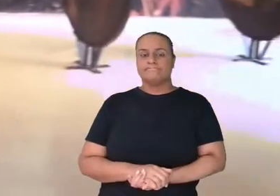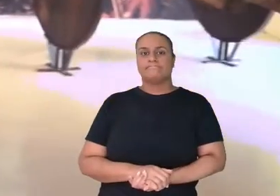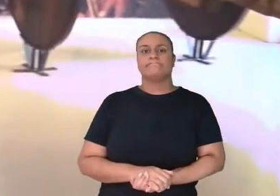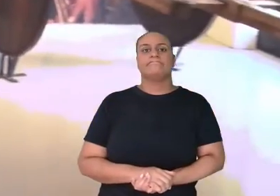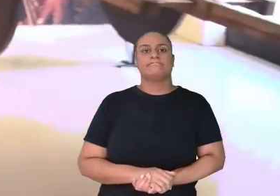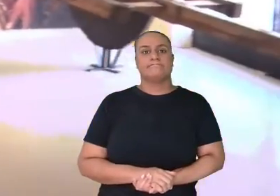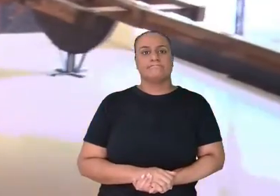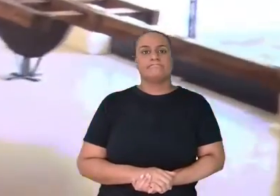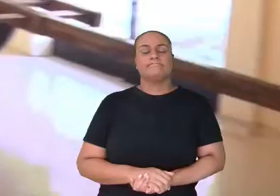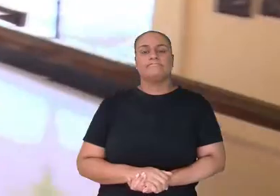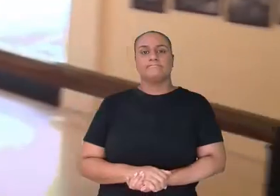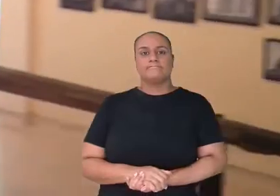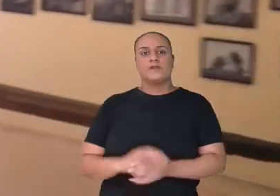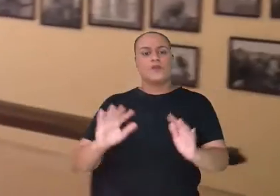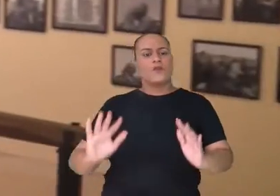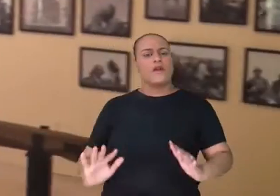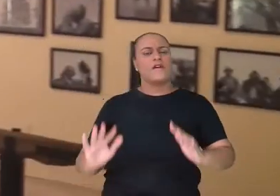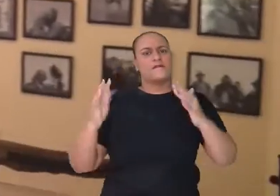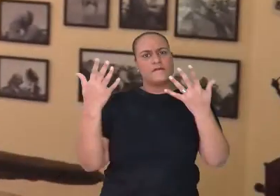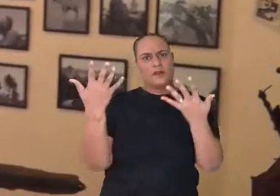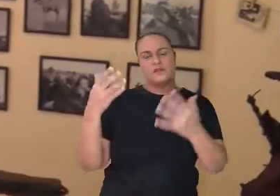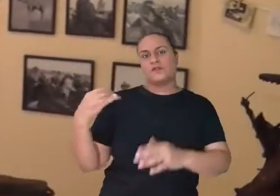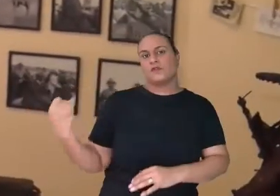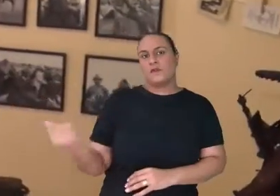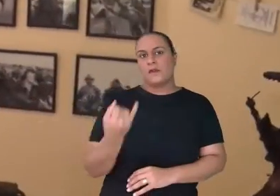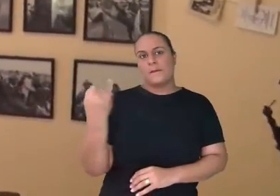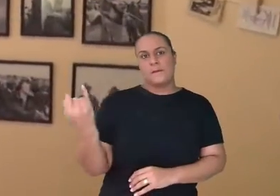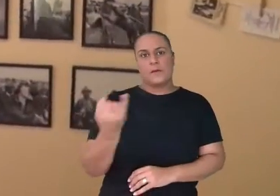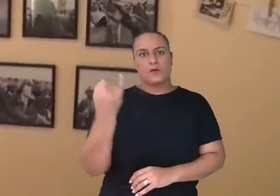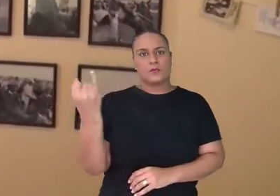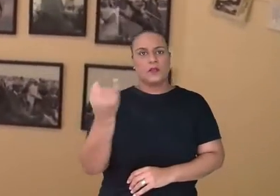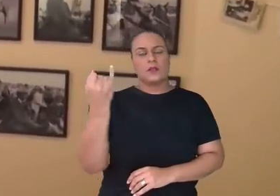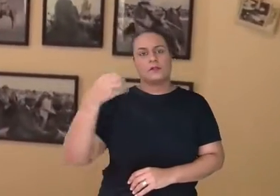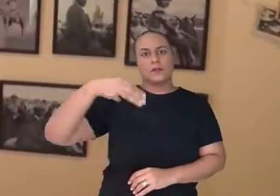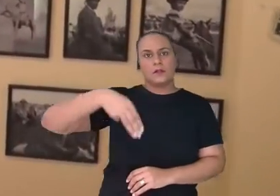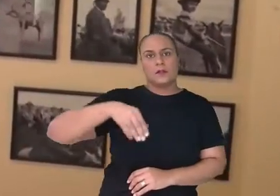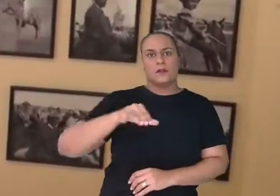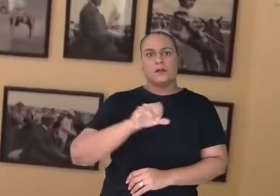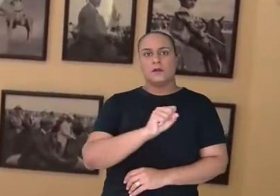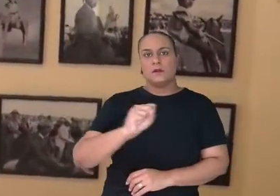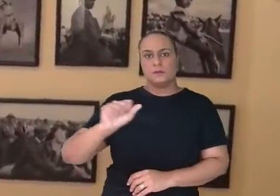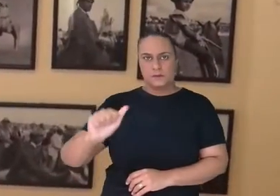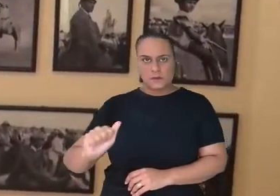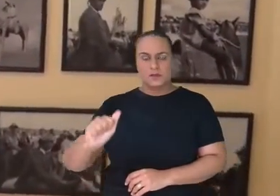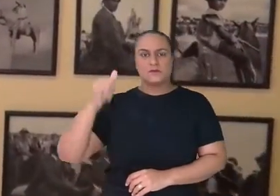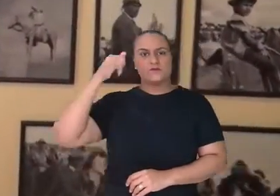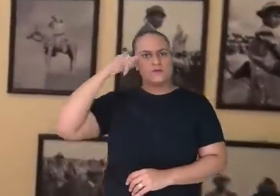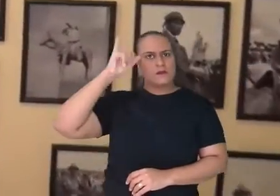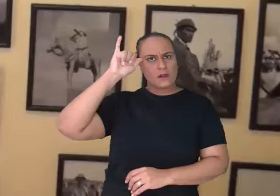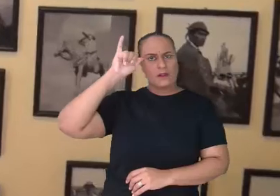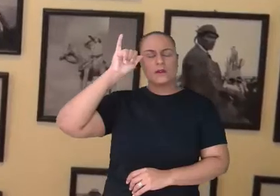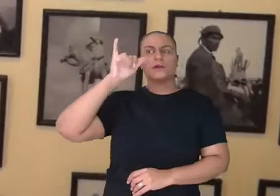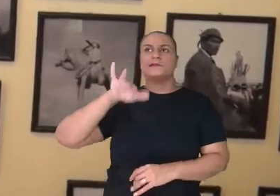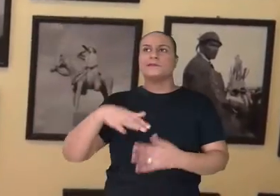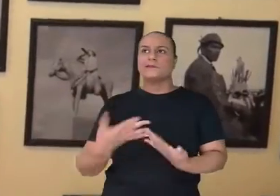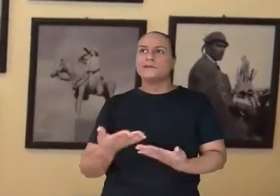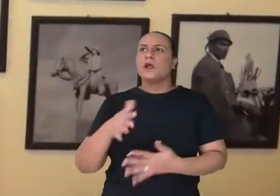uma manifestação, uma festa muito importante dentro da vida